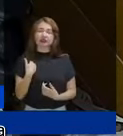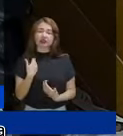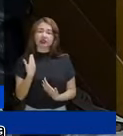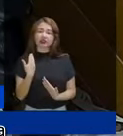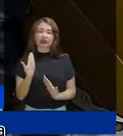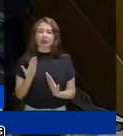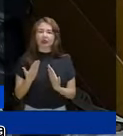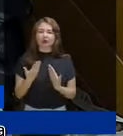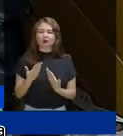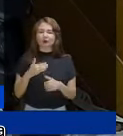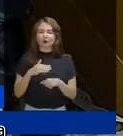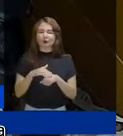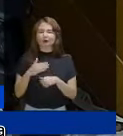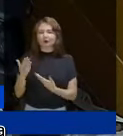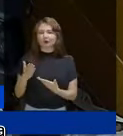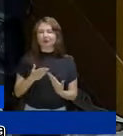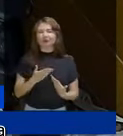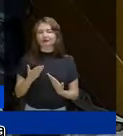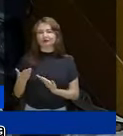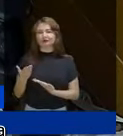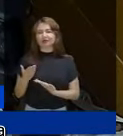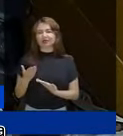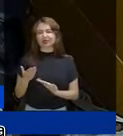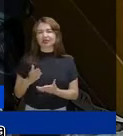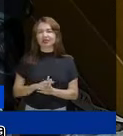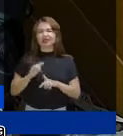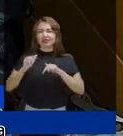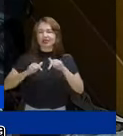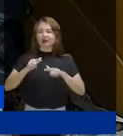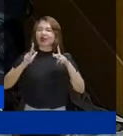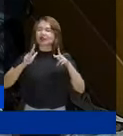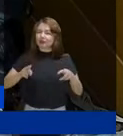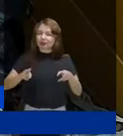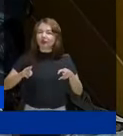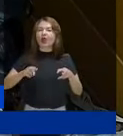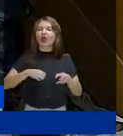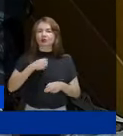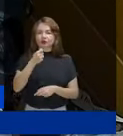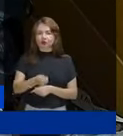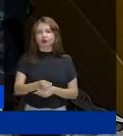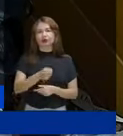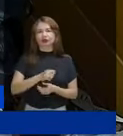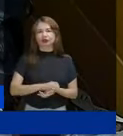com ele a mesma profissão, né, de magistrado.